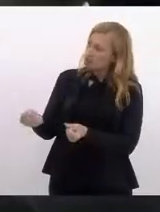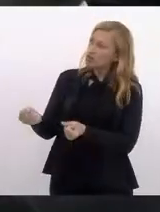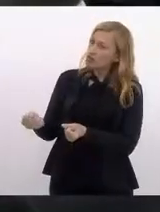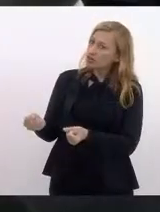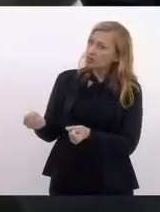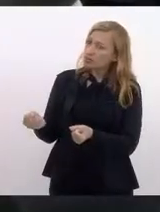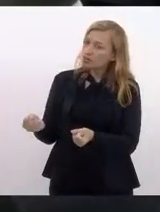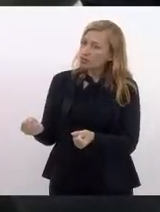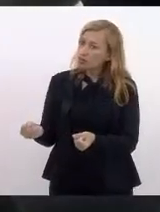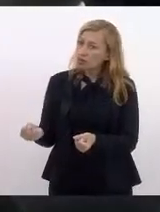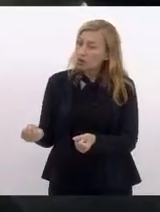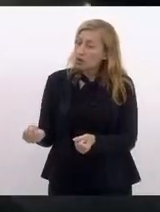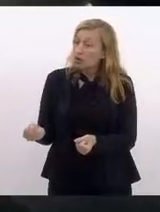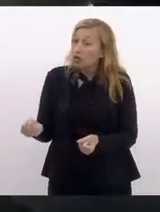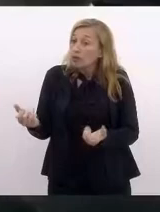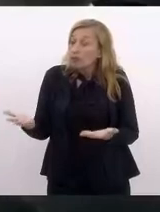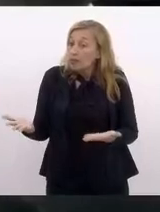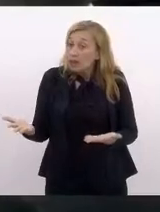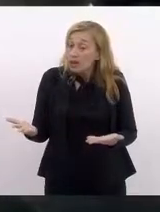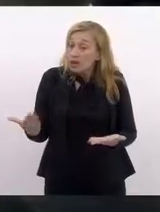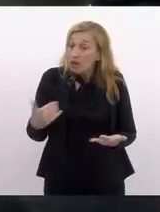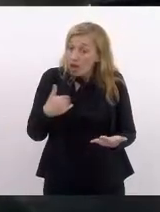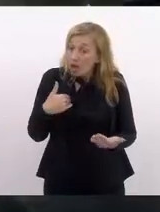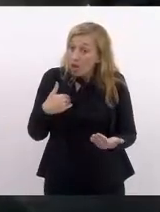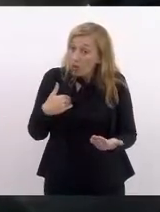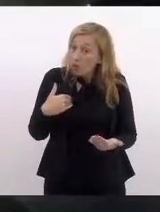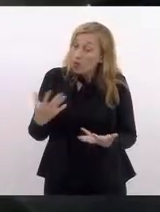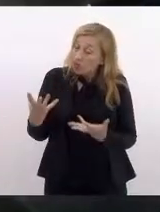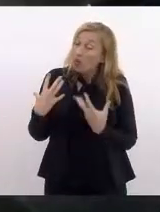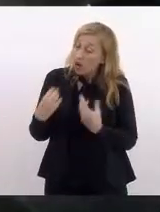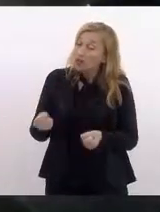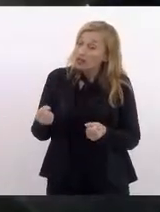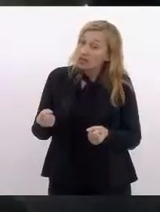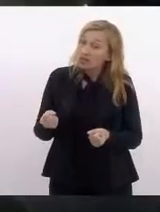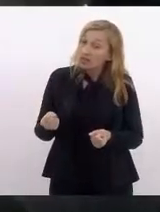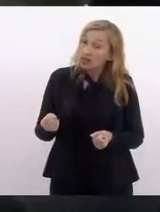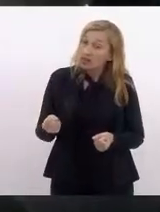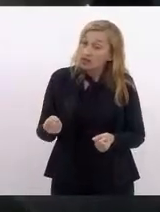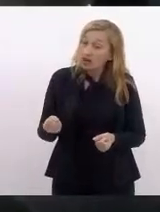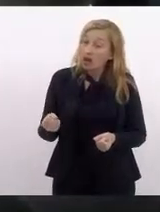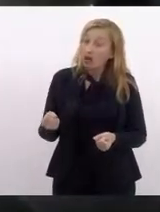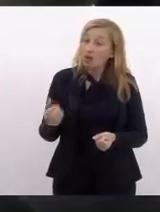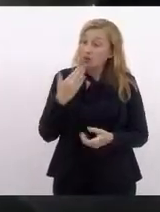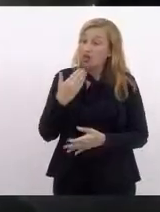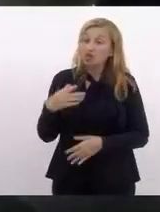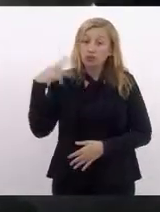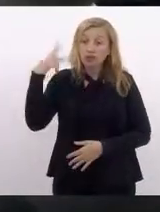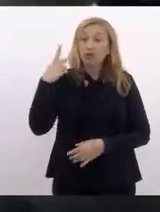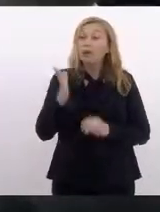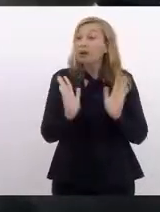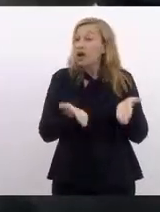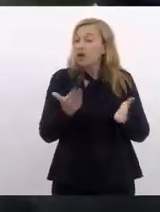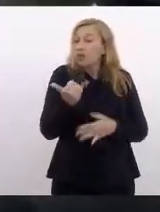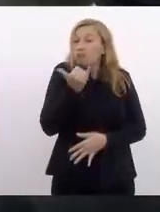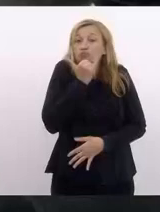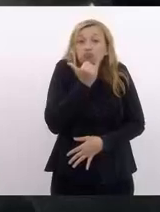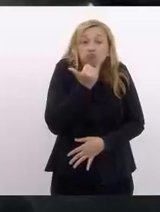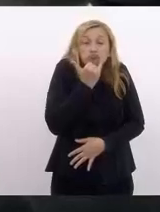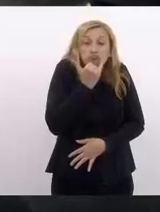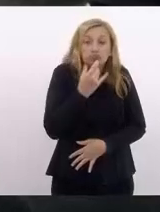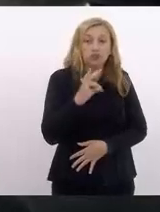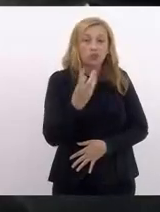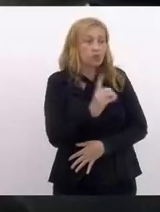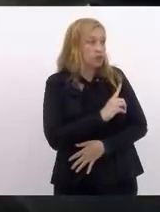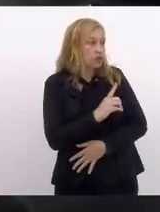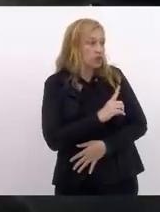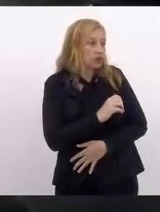anuir. Eu não eu vou me submeter ao crivo do Parlamento agora eu peço escusas Deputado da